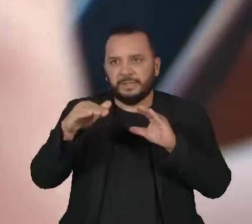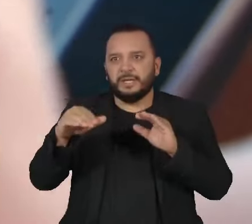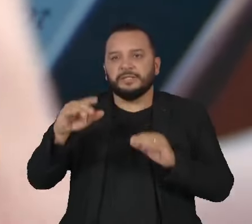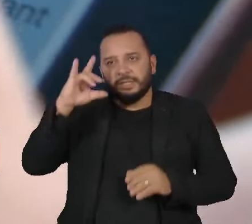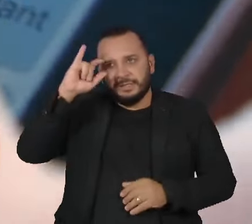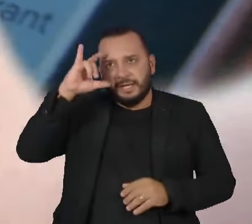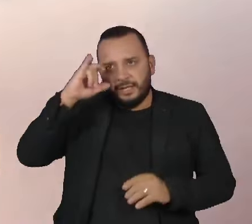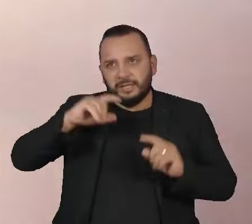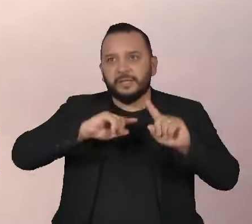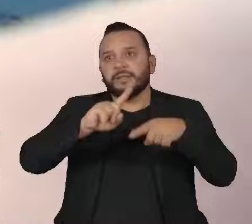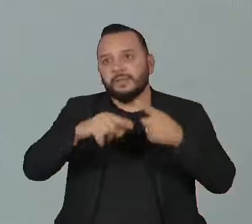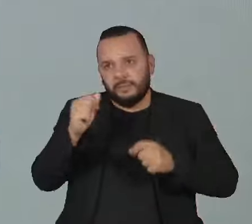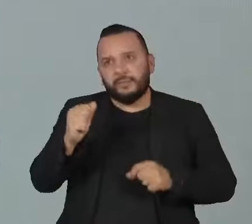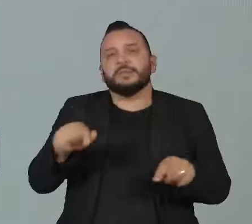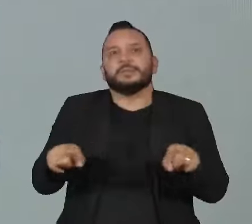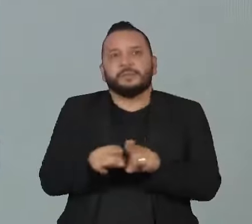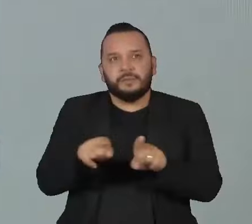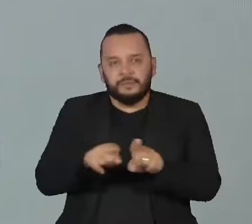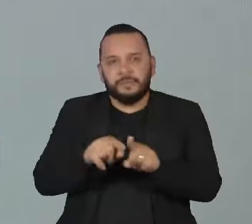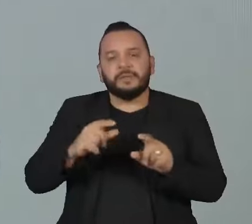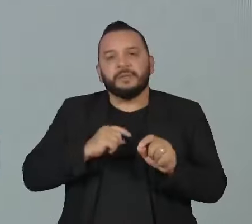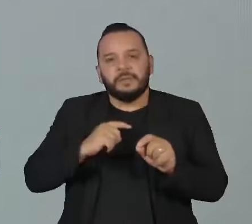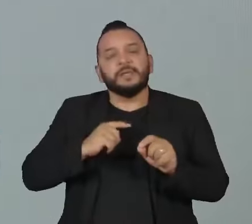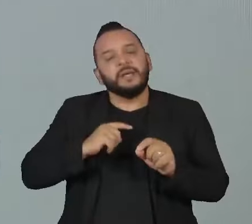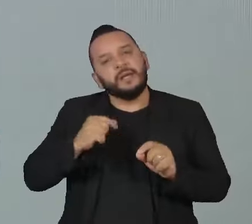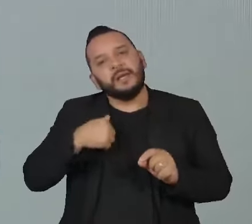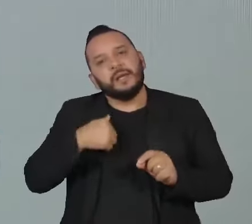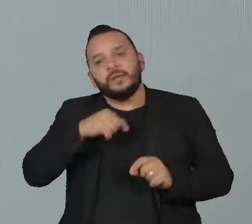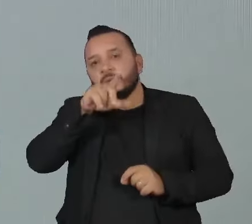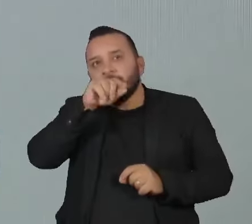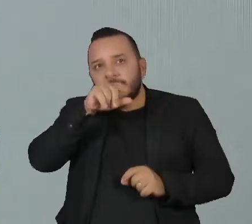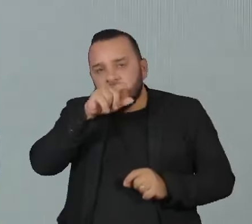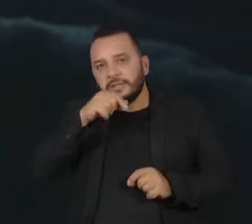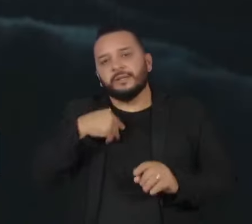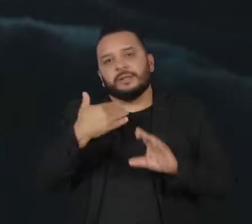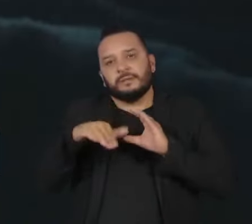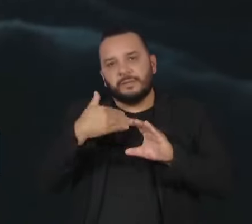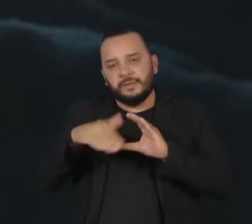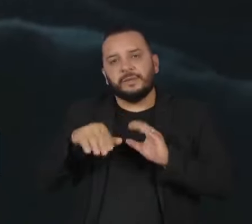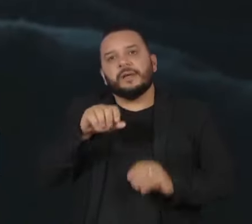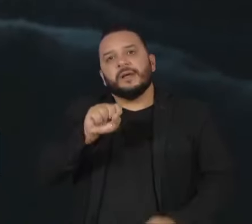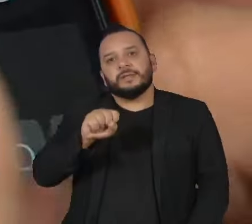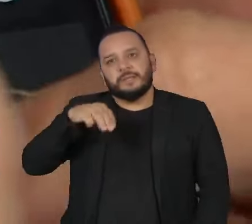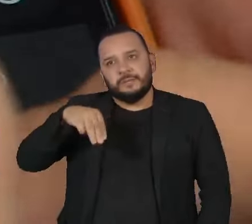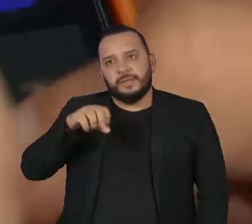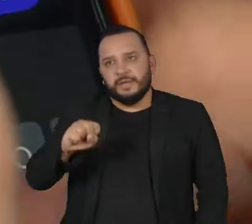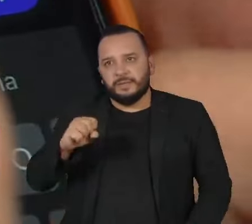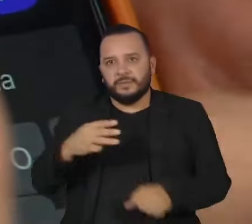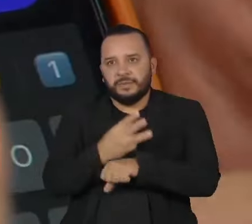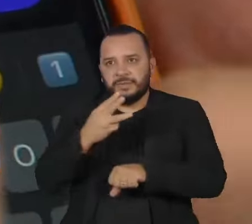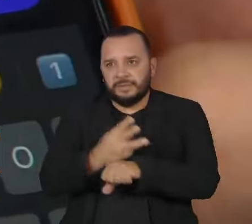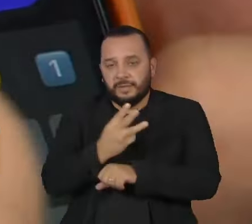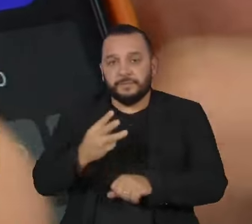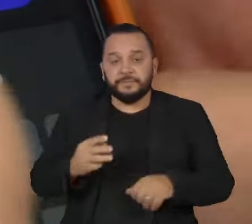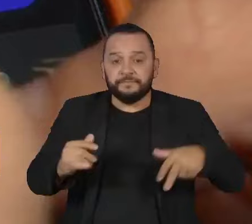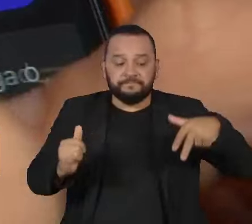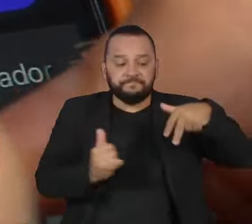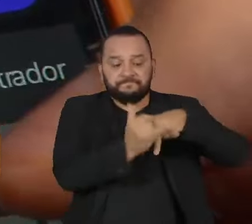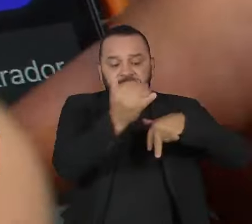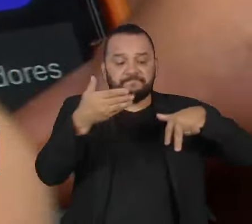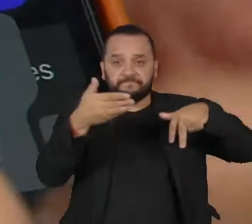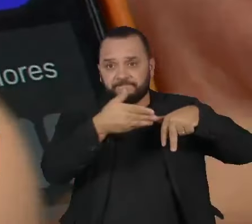os recados passaram a vir também pelo Twitter, e-mail, SMS e WhatsApp. A partir daí, a vítima, que prefere não